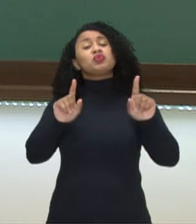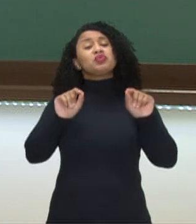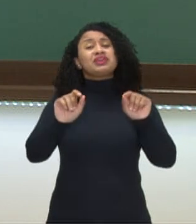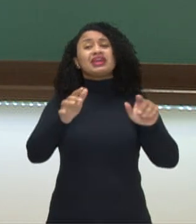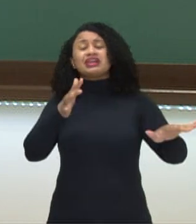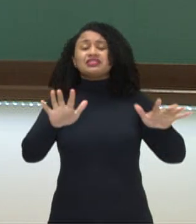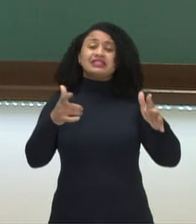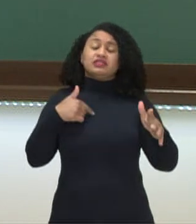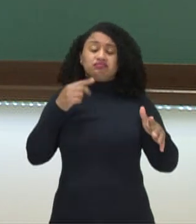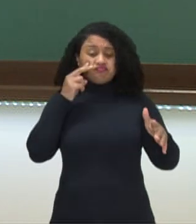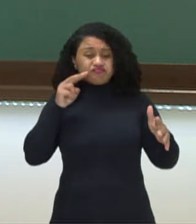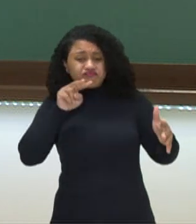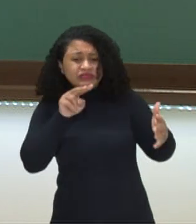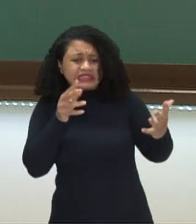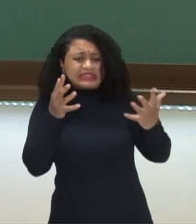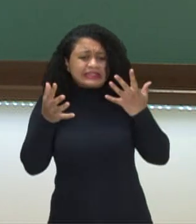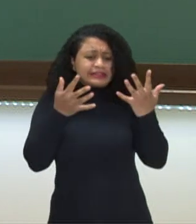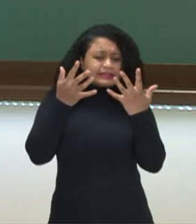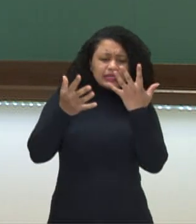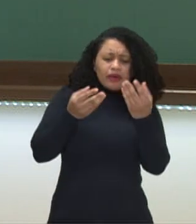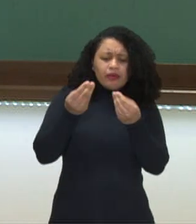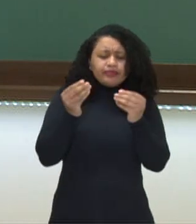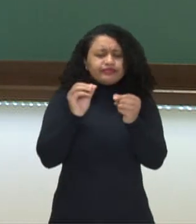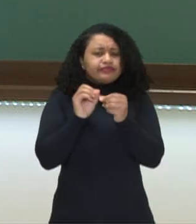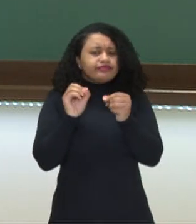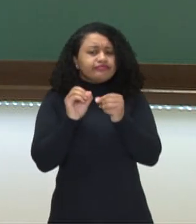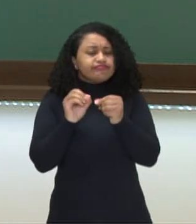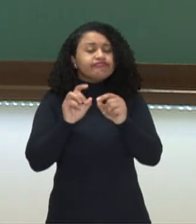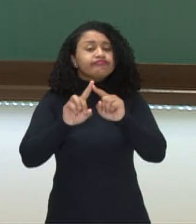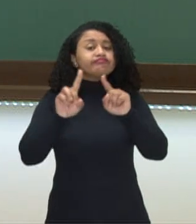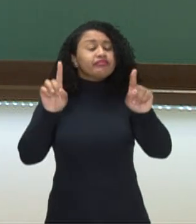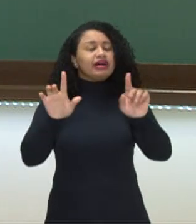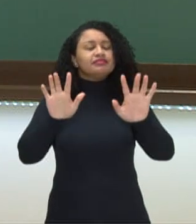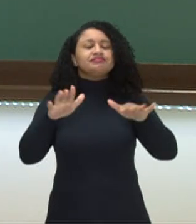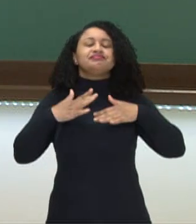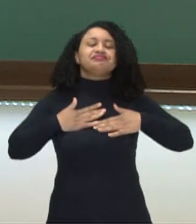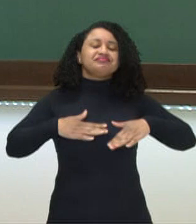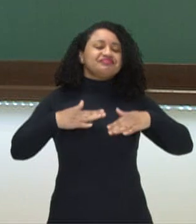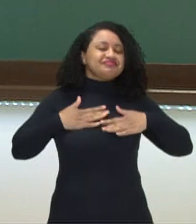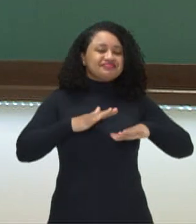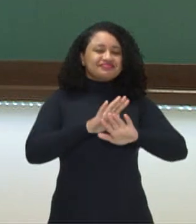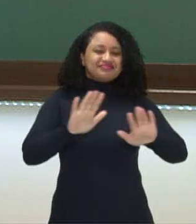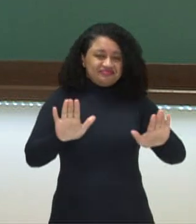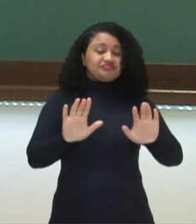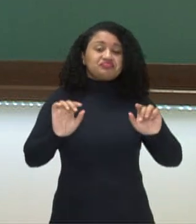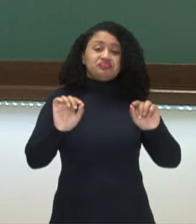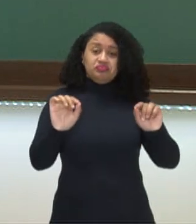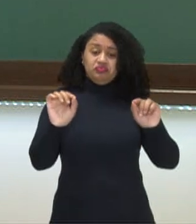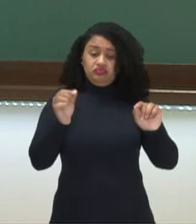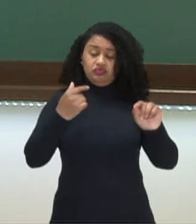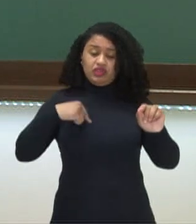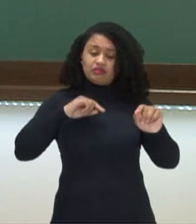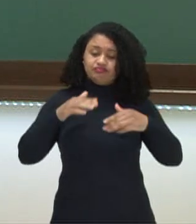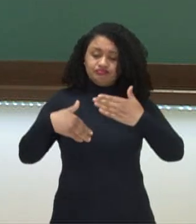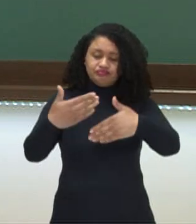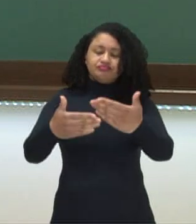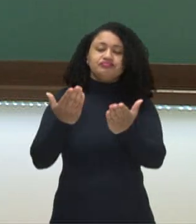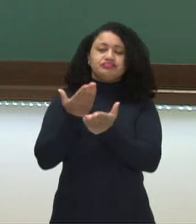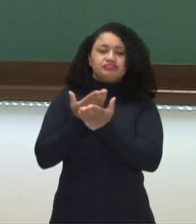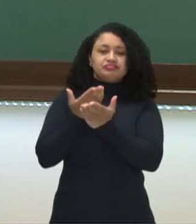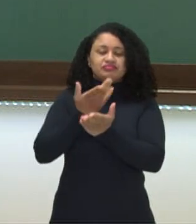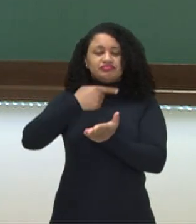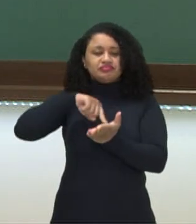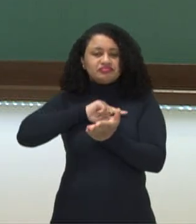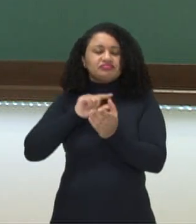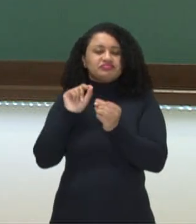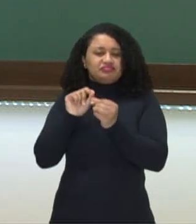deixa você meio baratinado, baratinada, mas fique tranquilo, fique tranquila que com a sequência das aulas que nós